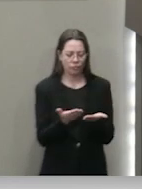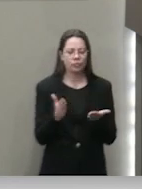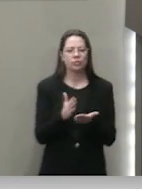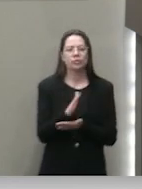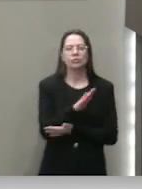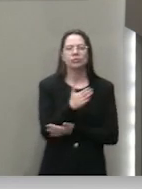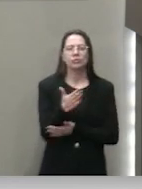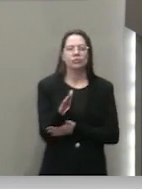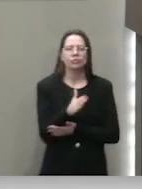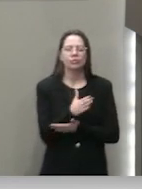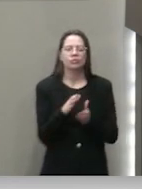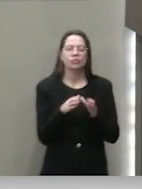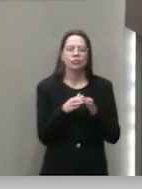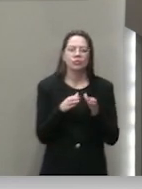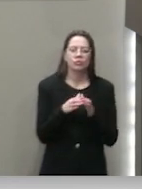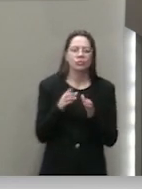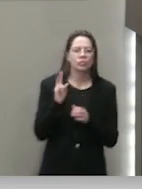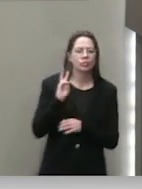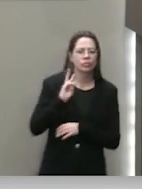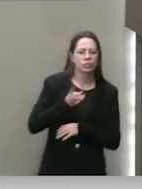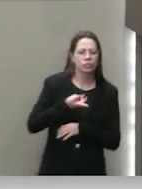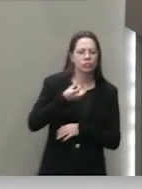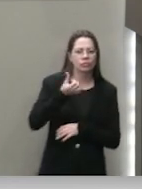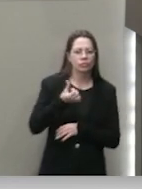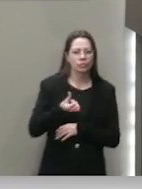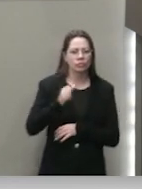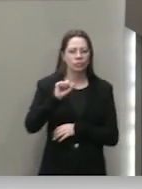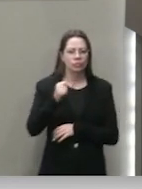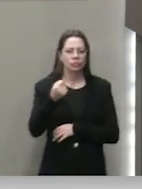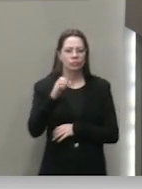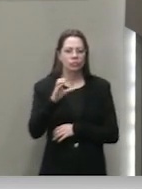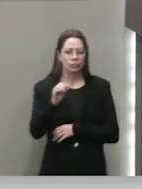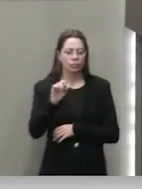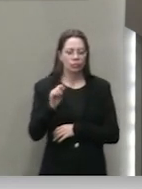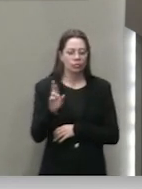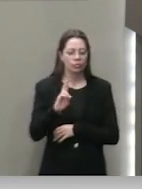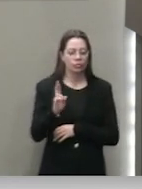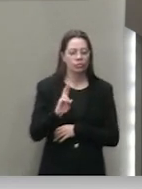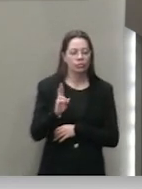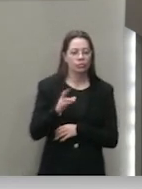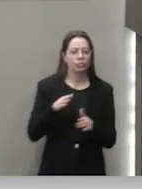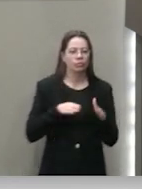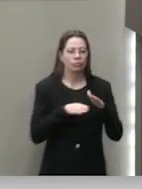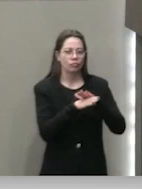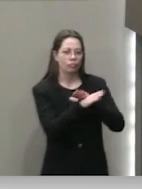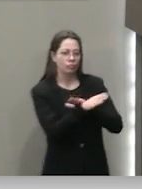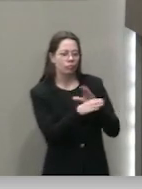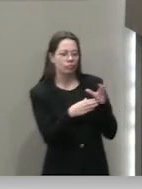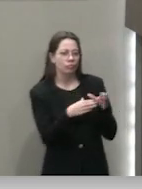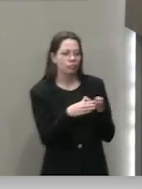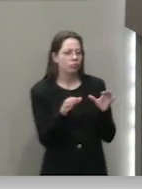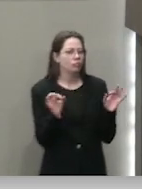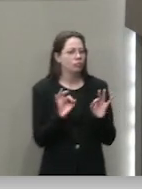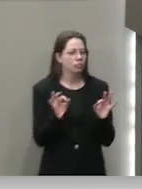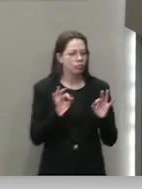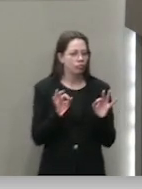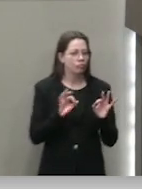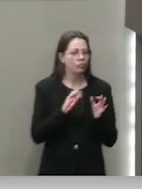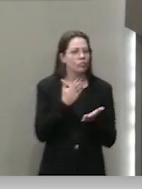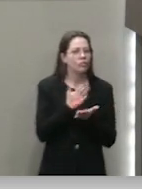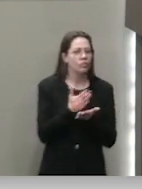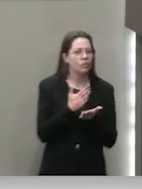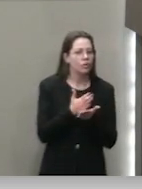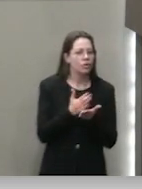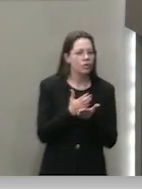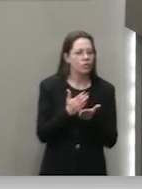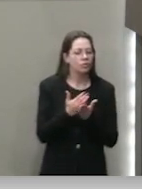média, a categoria ganha 2.680, e isso não é entrando na categoria. Isso é metade